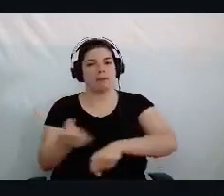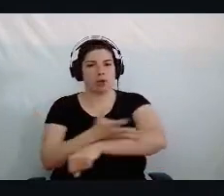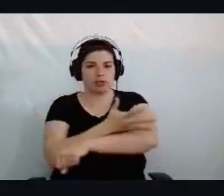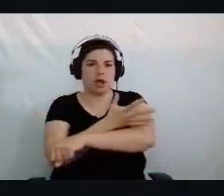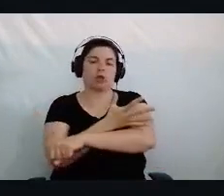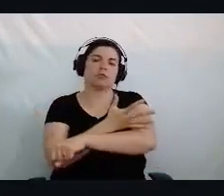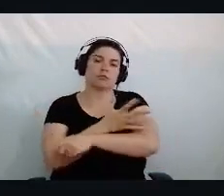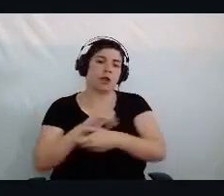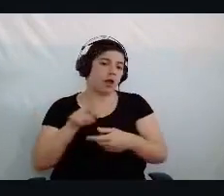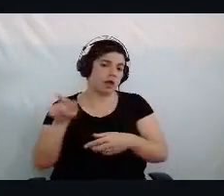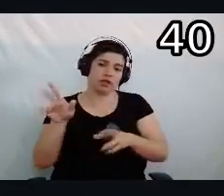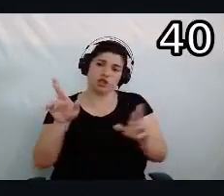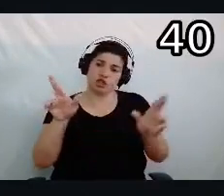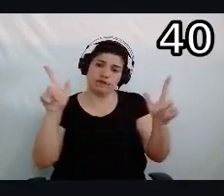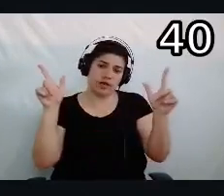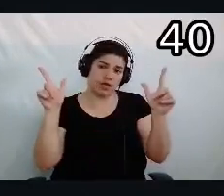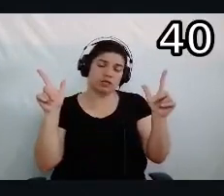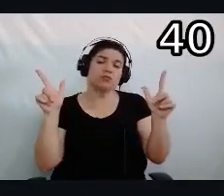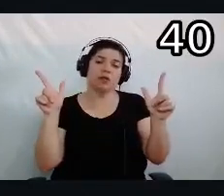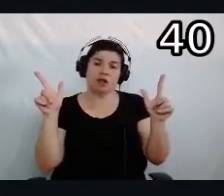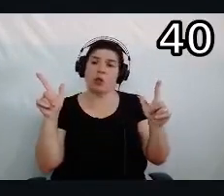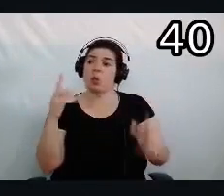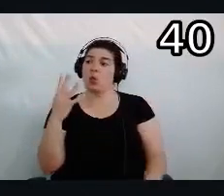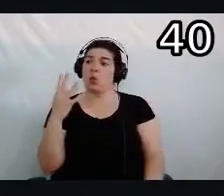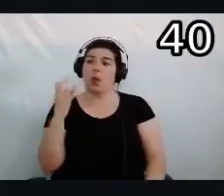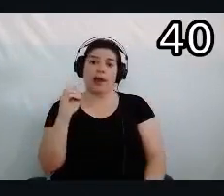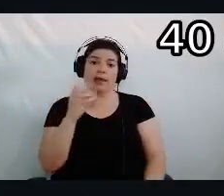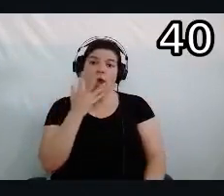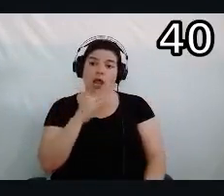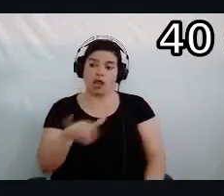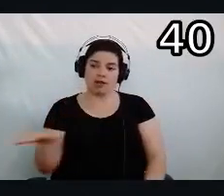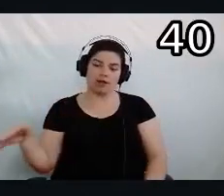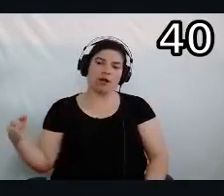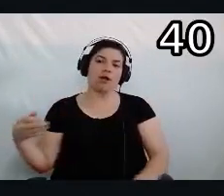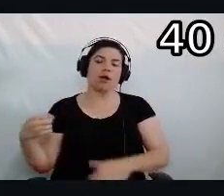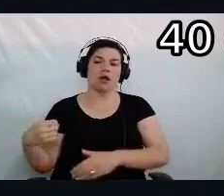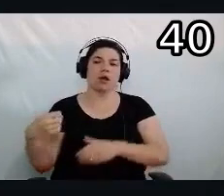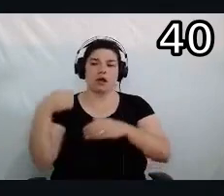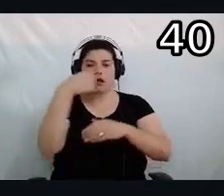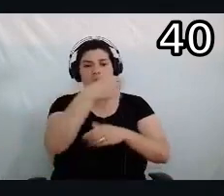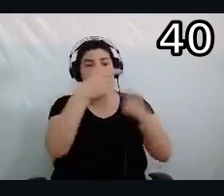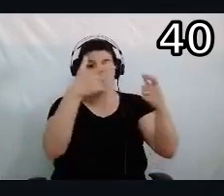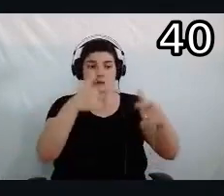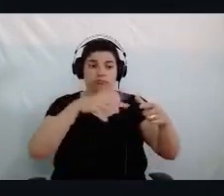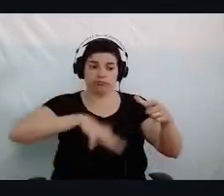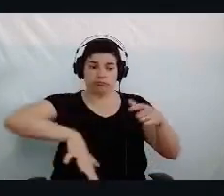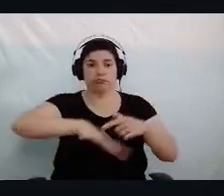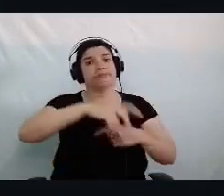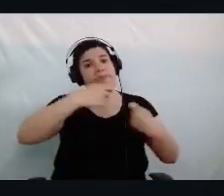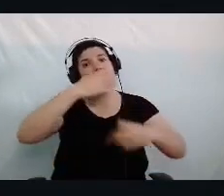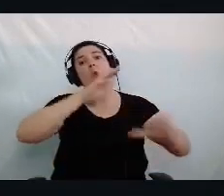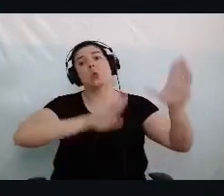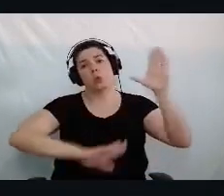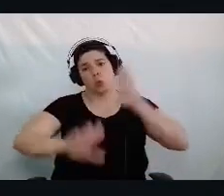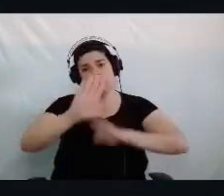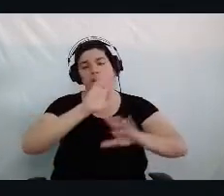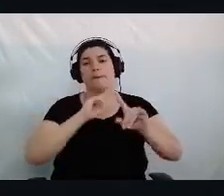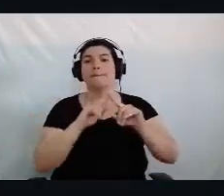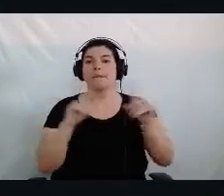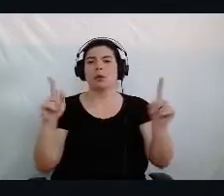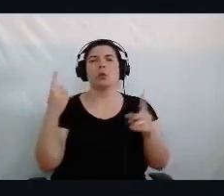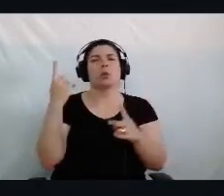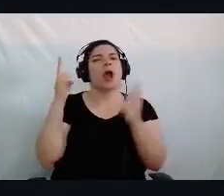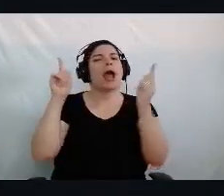eram diferentes. Levaram 40 crianças para dentro de um ambiente requer muito cuidado. Agora, um aventureiro que gosta de um